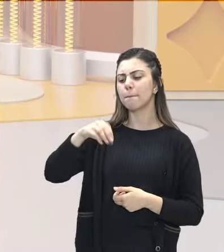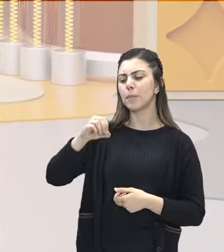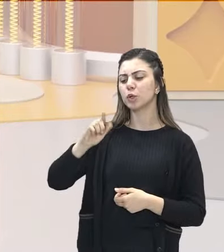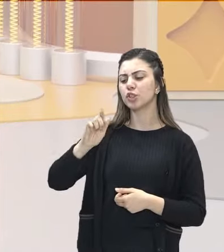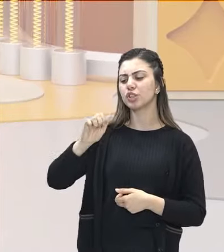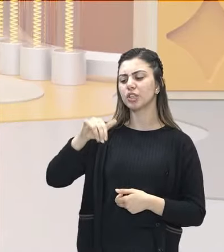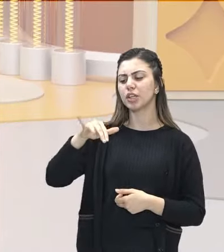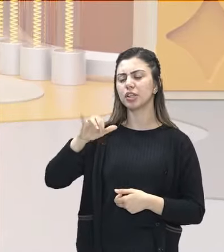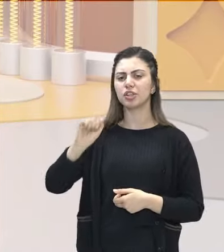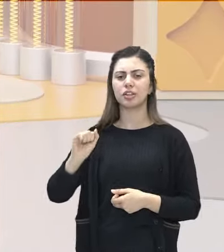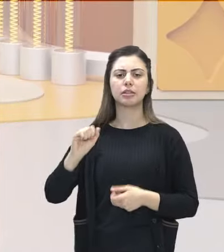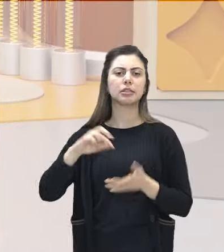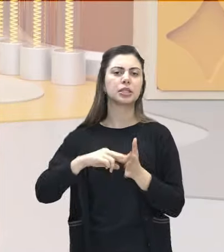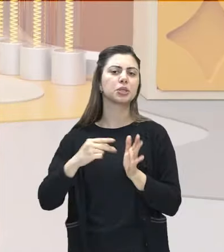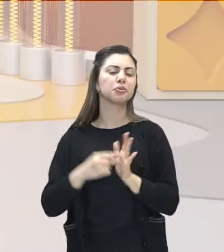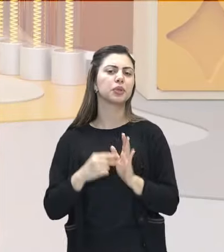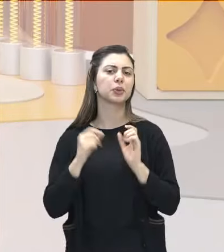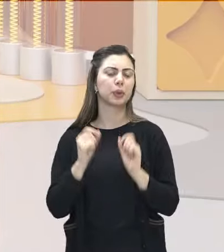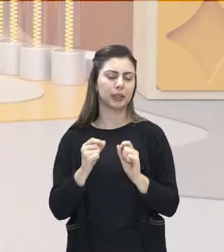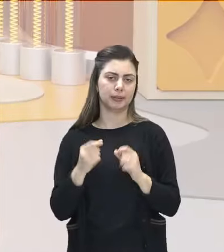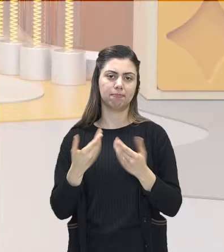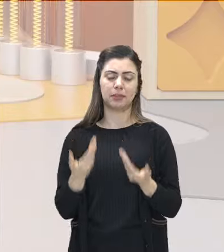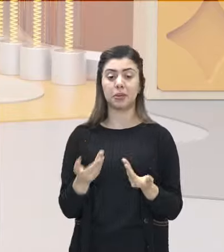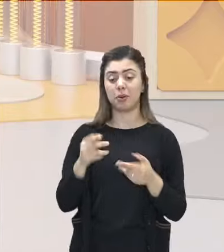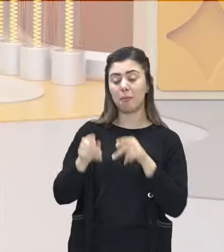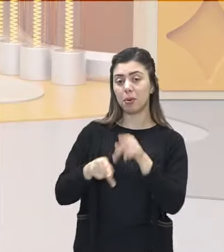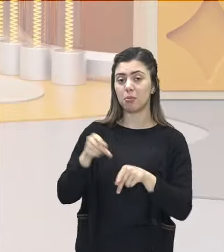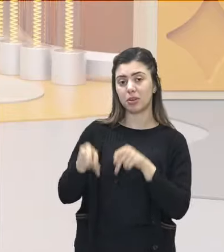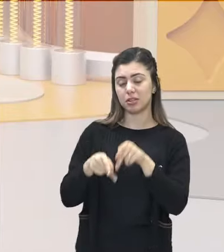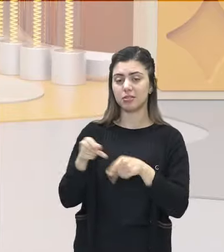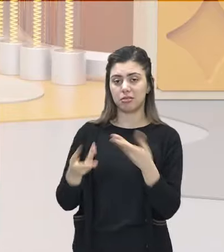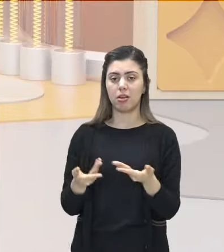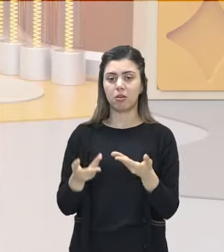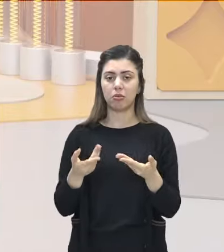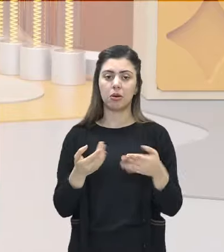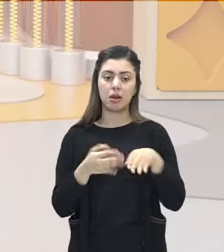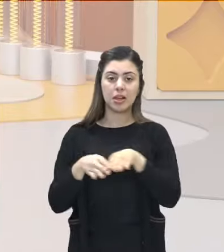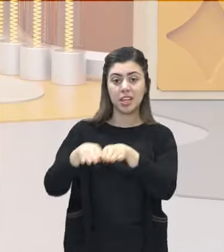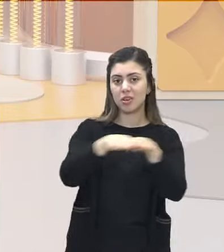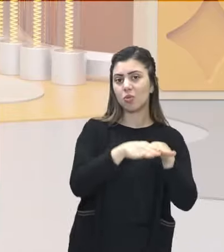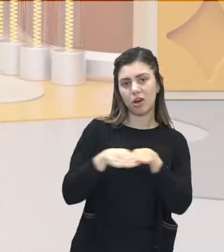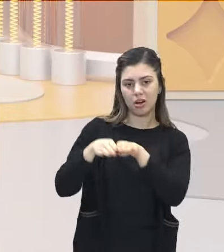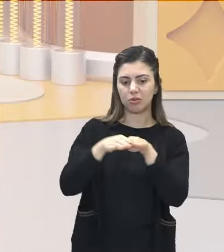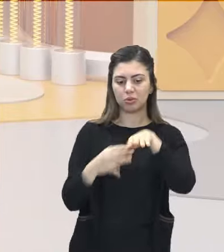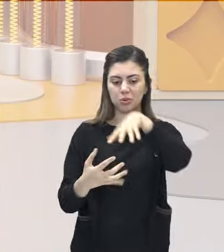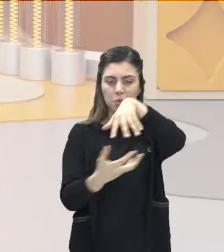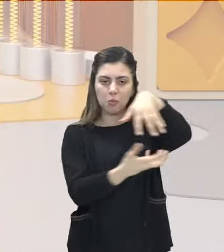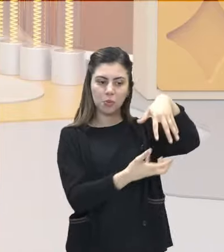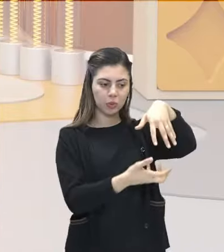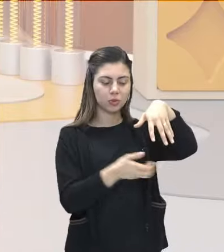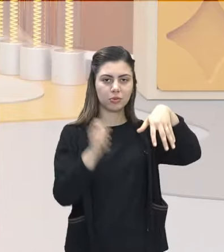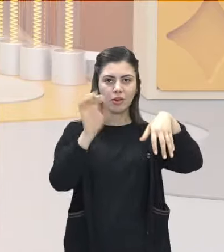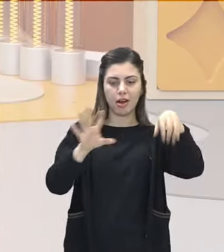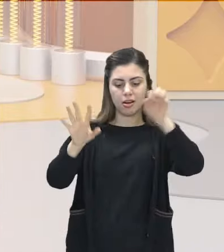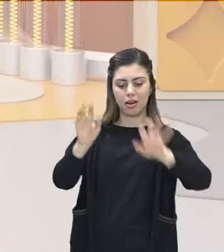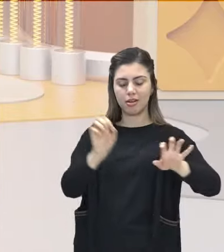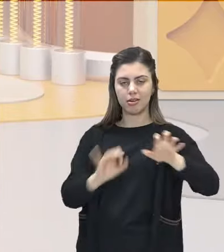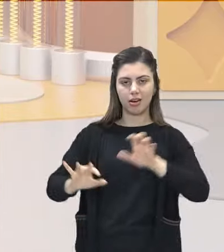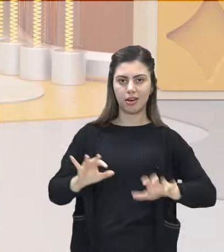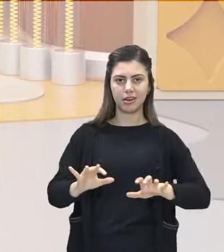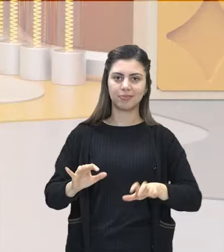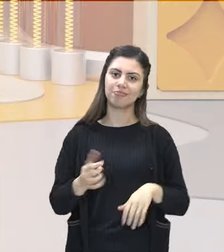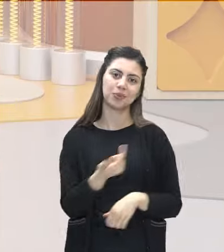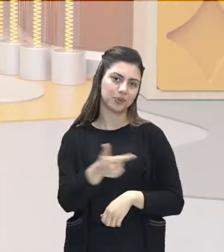que no caso de não ser homogênea a população mundial não está distribuída de forma igual por todos os continentes por todos os países